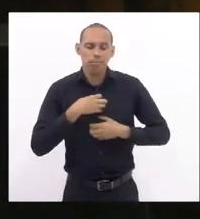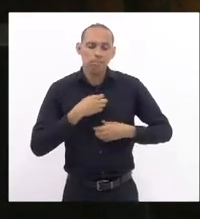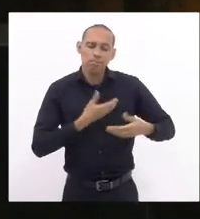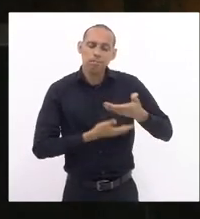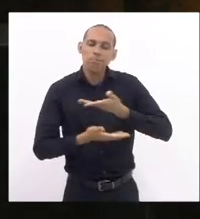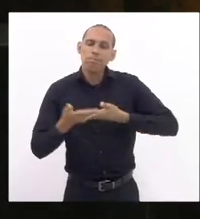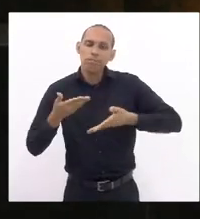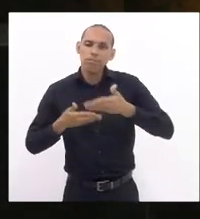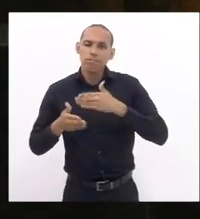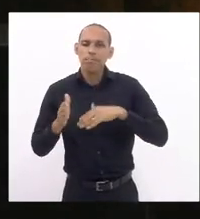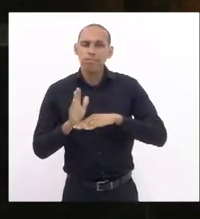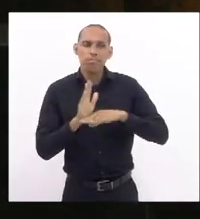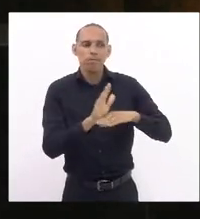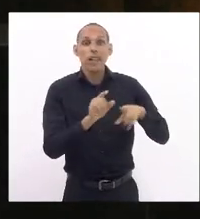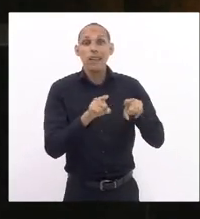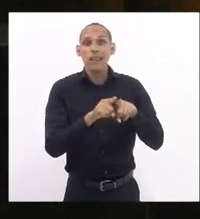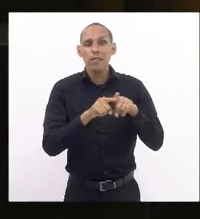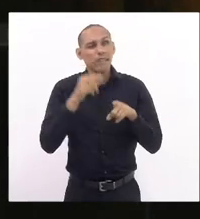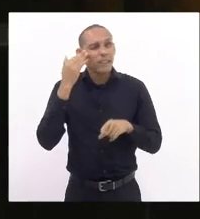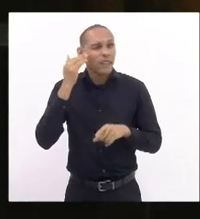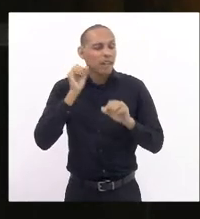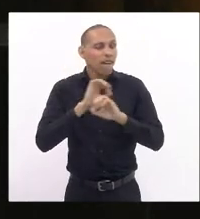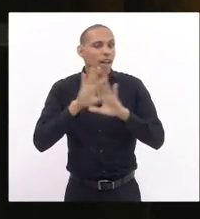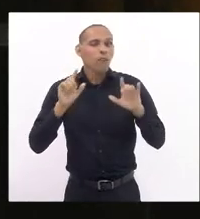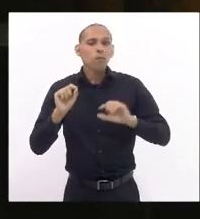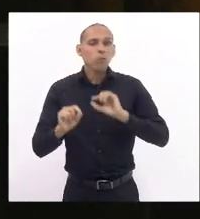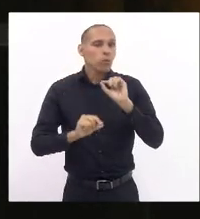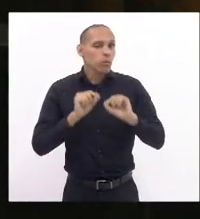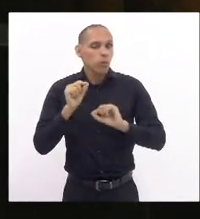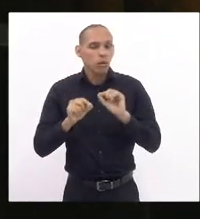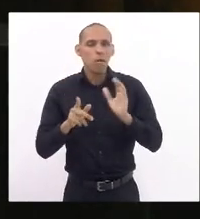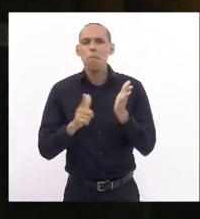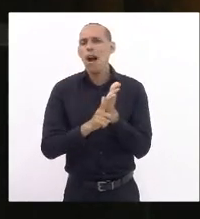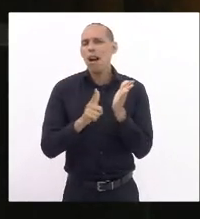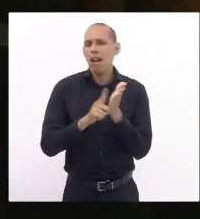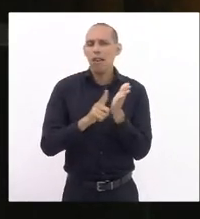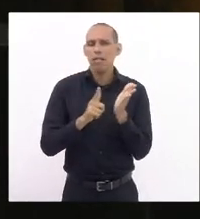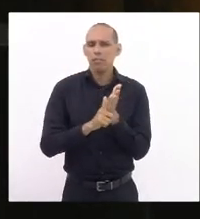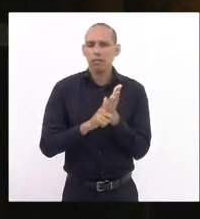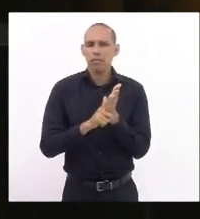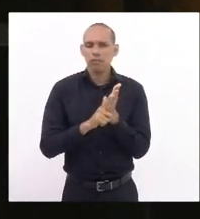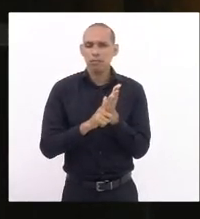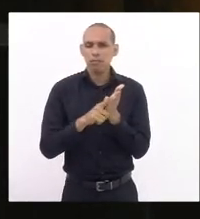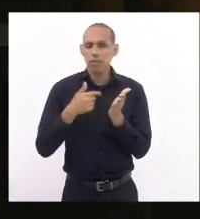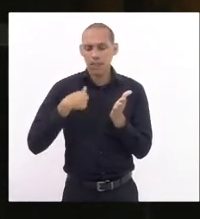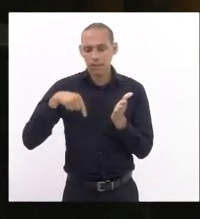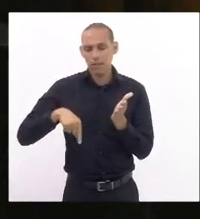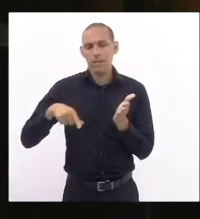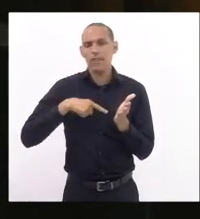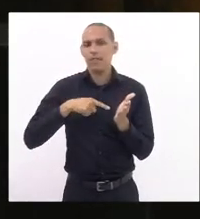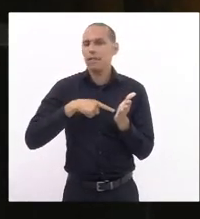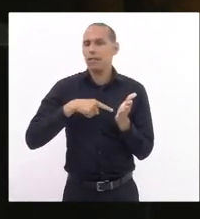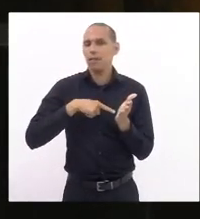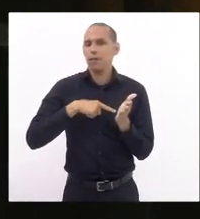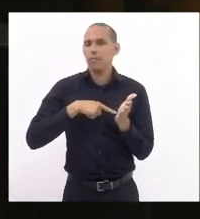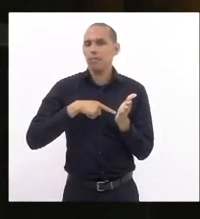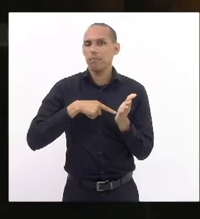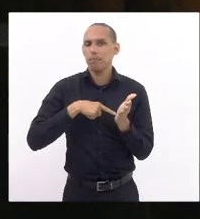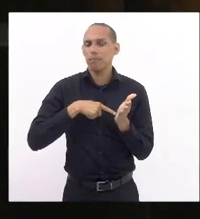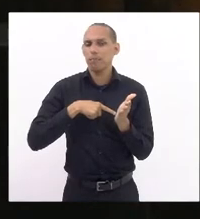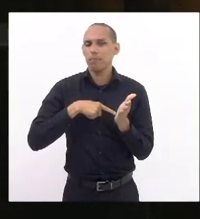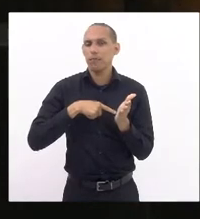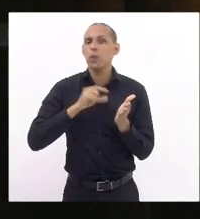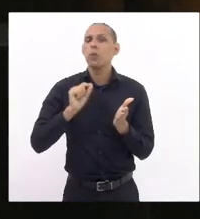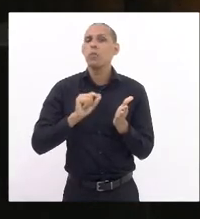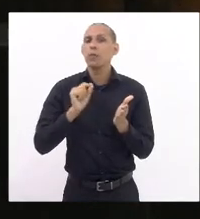solidariedade, mas também entendendo o papel fundamental que tenho aqui nessa casa, à frente